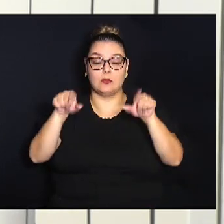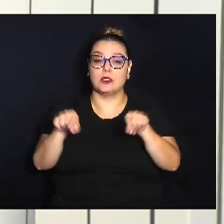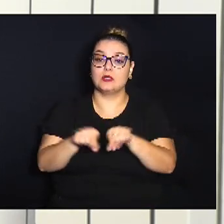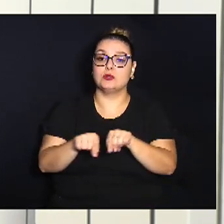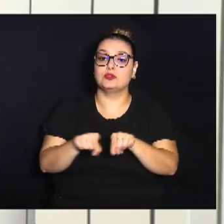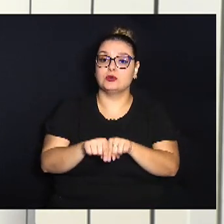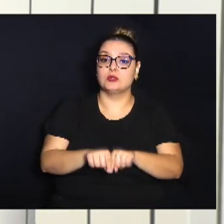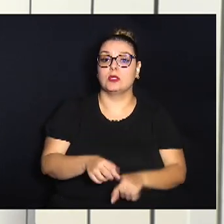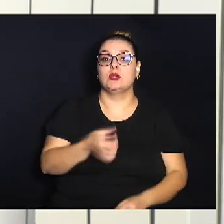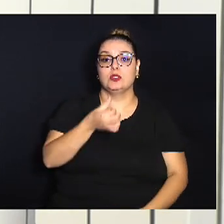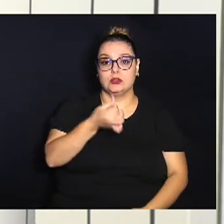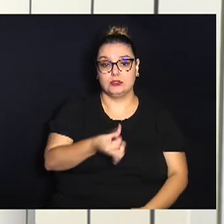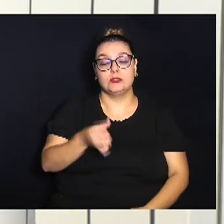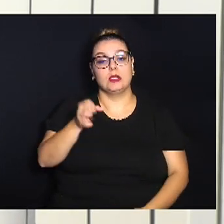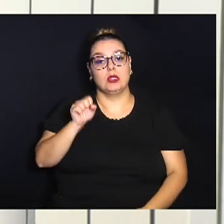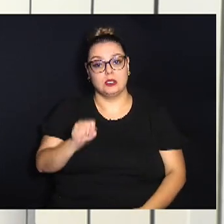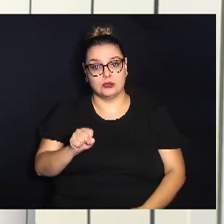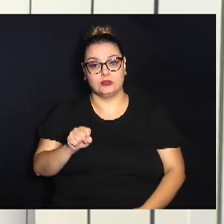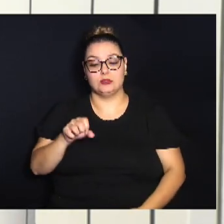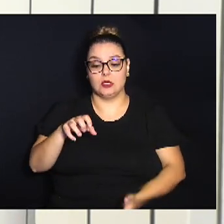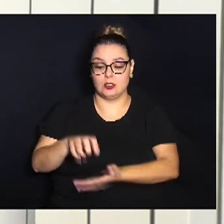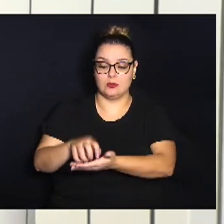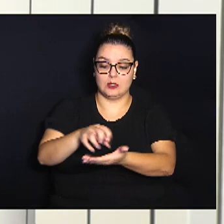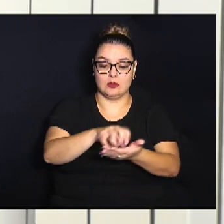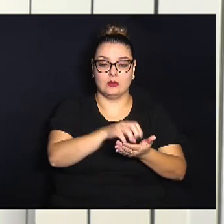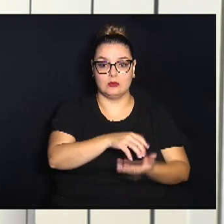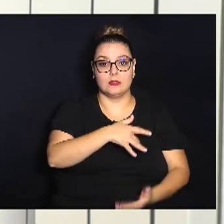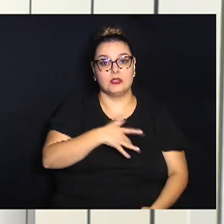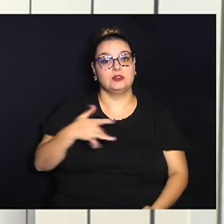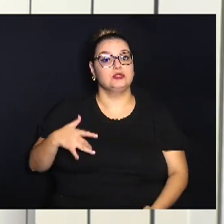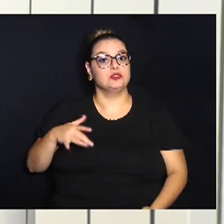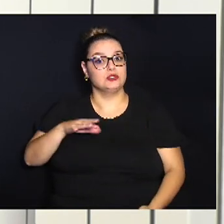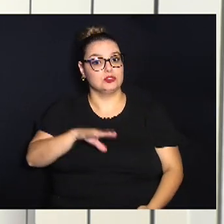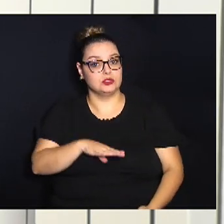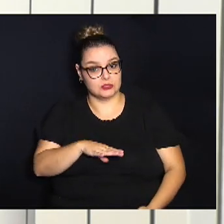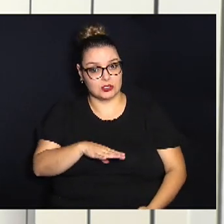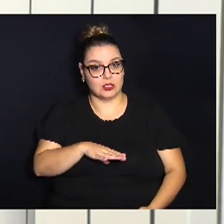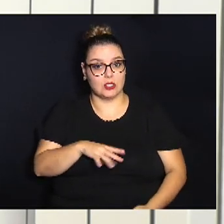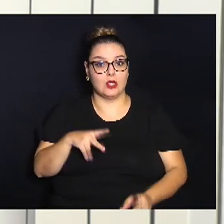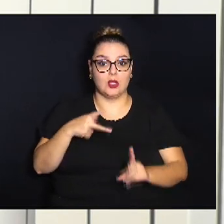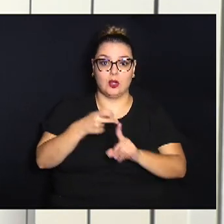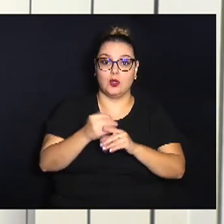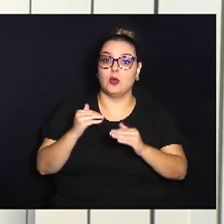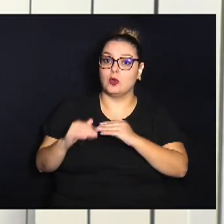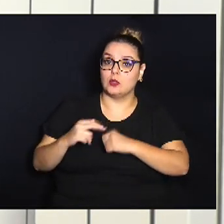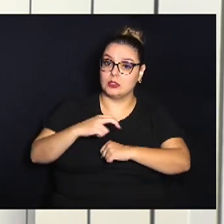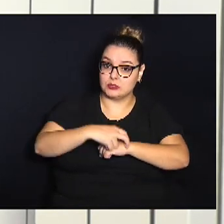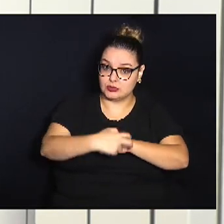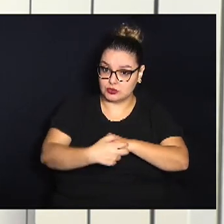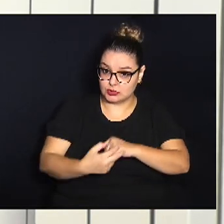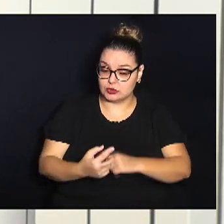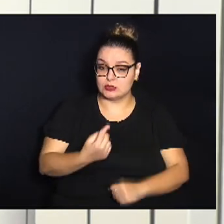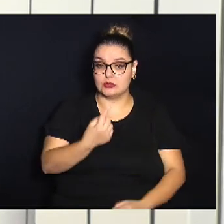nos 68 centros de saúde aqui de Campinas, a vacinação contra a dengue. São